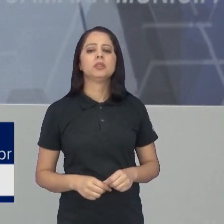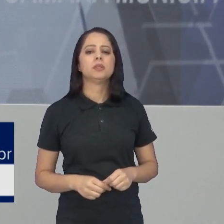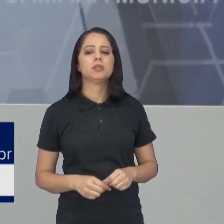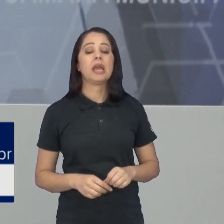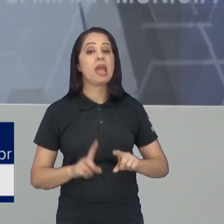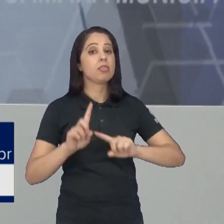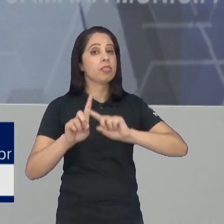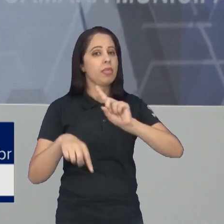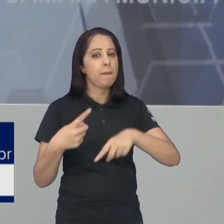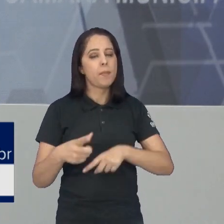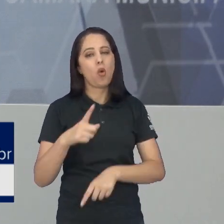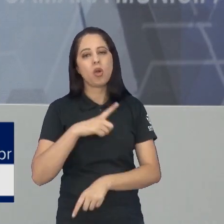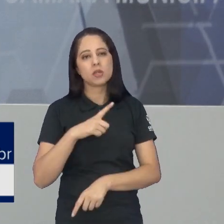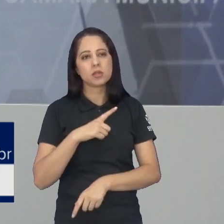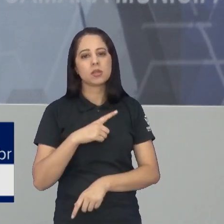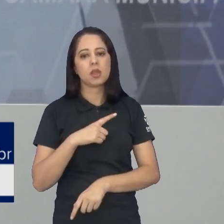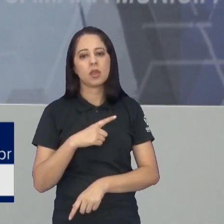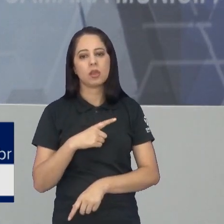de